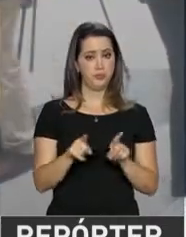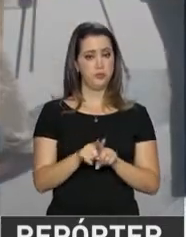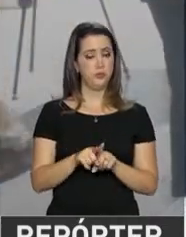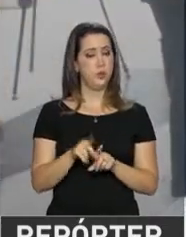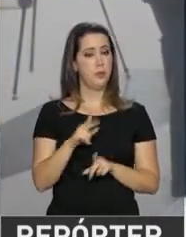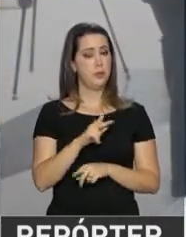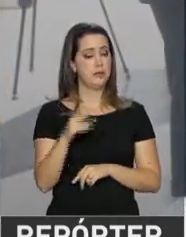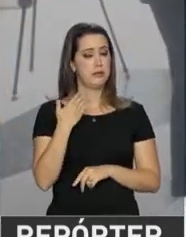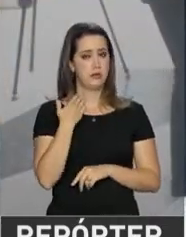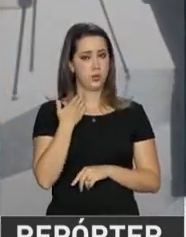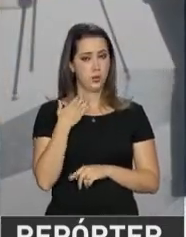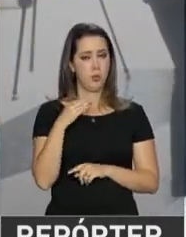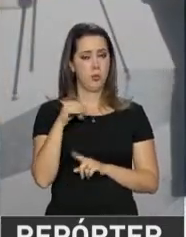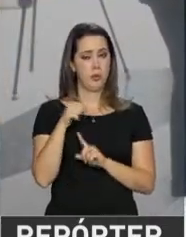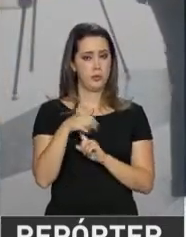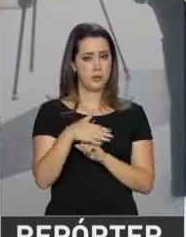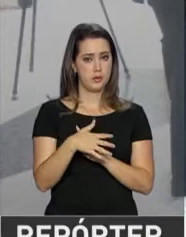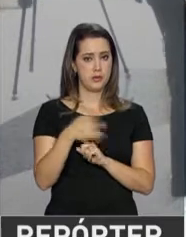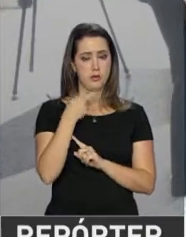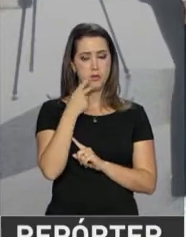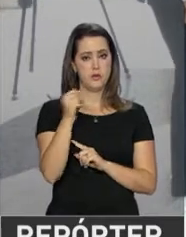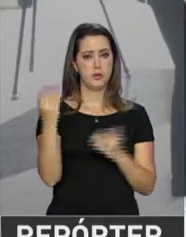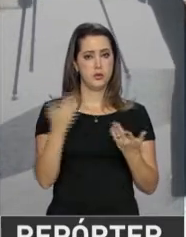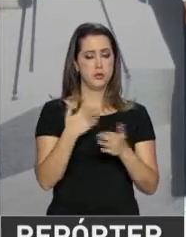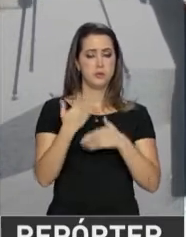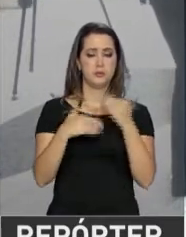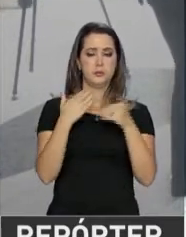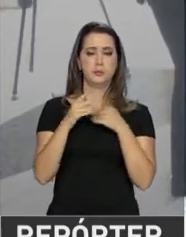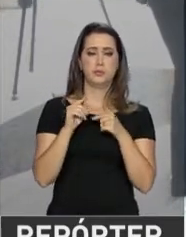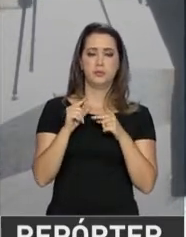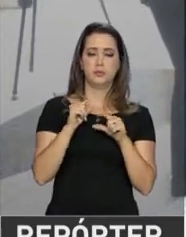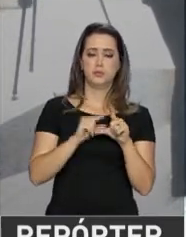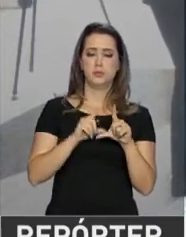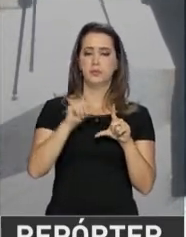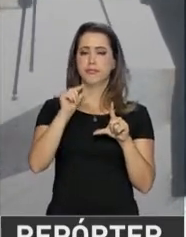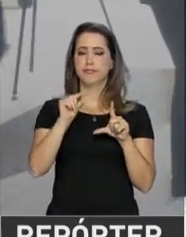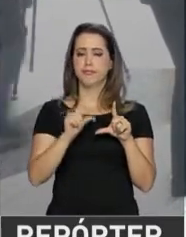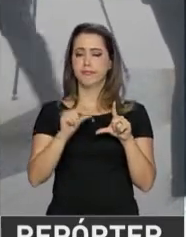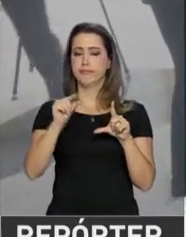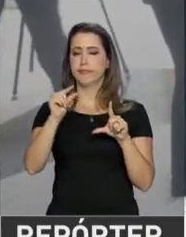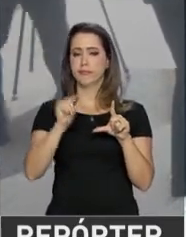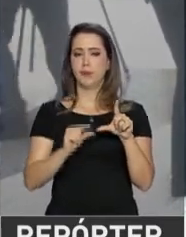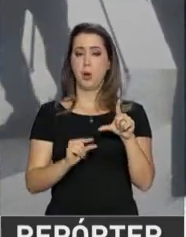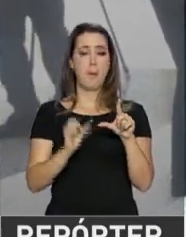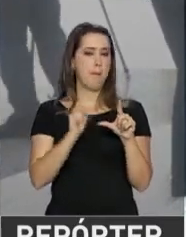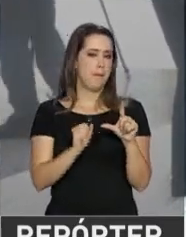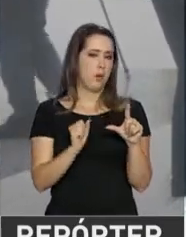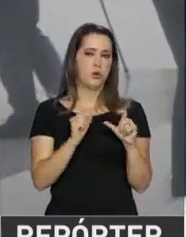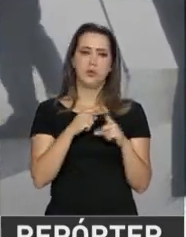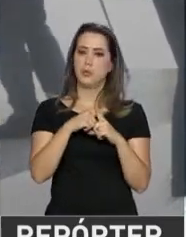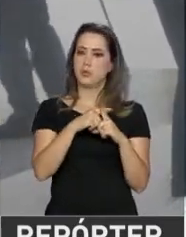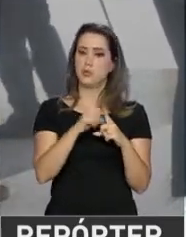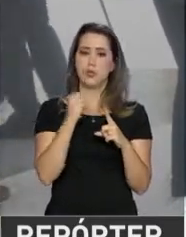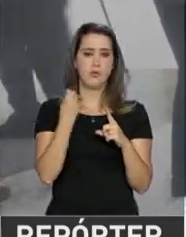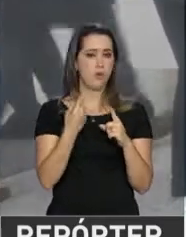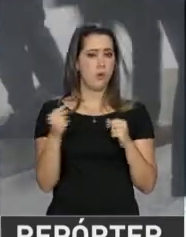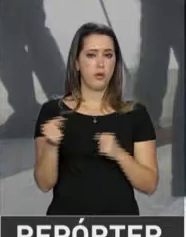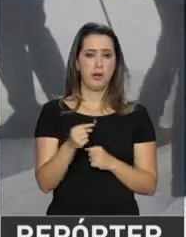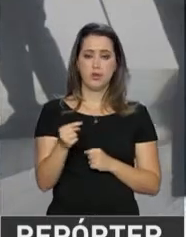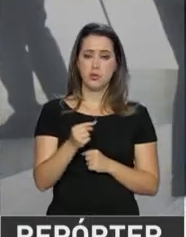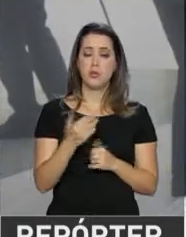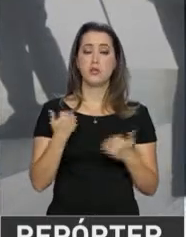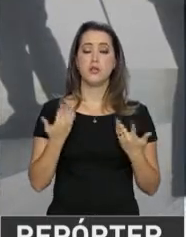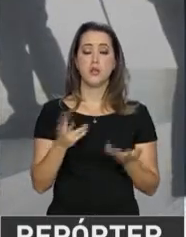Brasil hoje é gradual, por isso é normal que os números variem positiva ou negativamente ao longo do tempo. Apesar